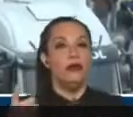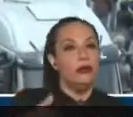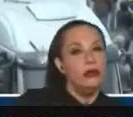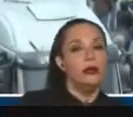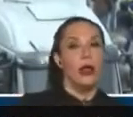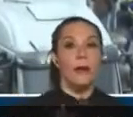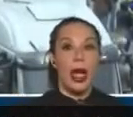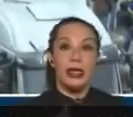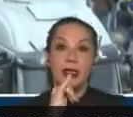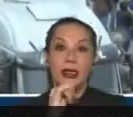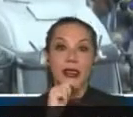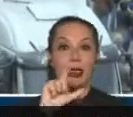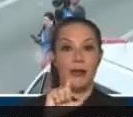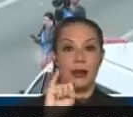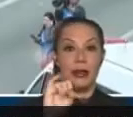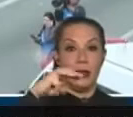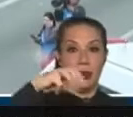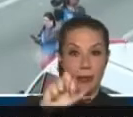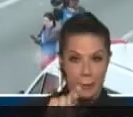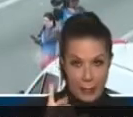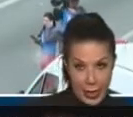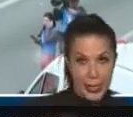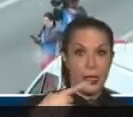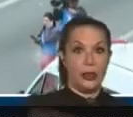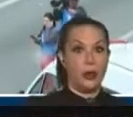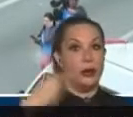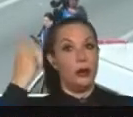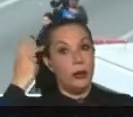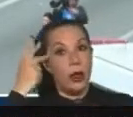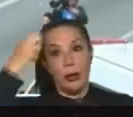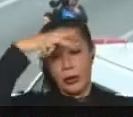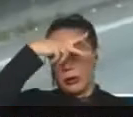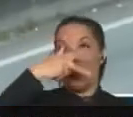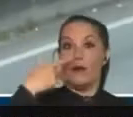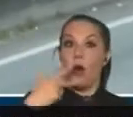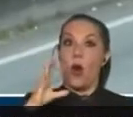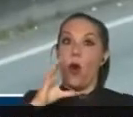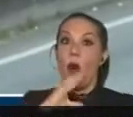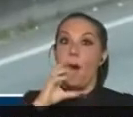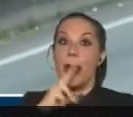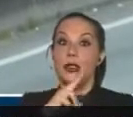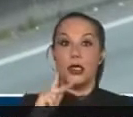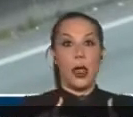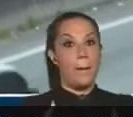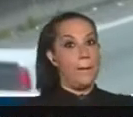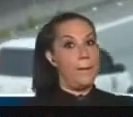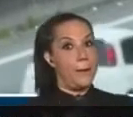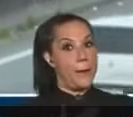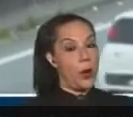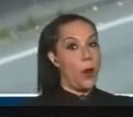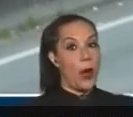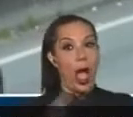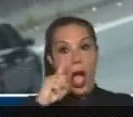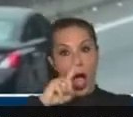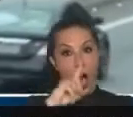final. Mas em Limeira, no interior do estado, a prefeitura decretou situação de emergência pública por conta da